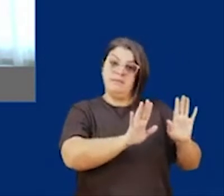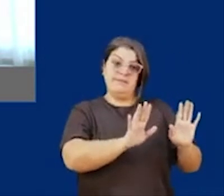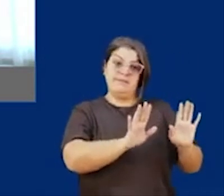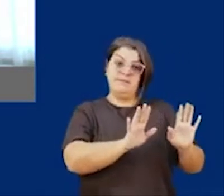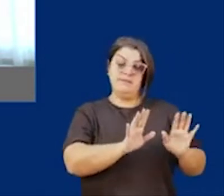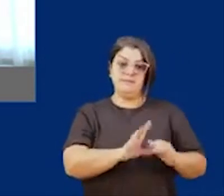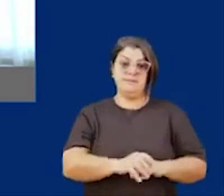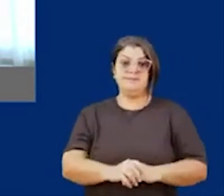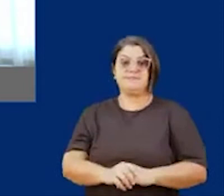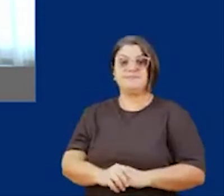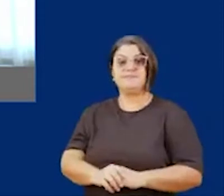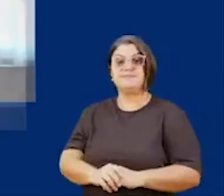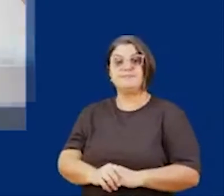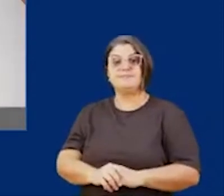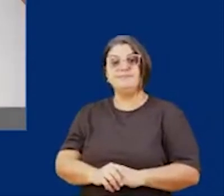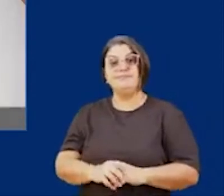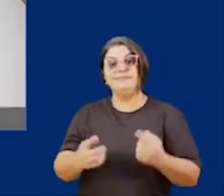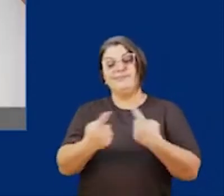precisa.